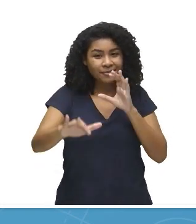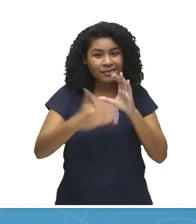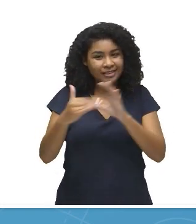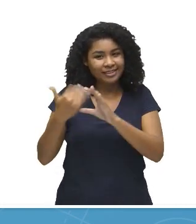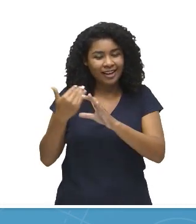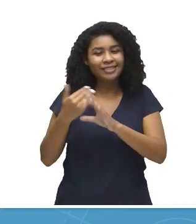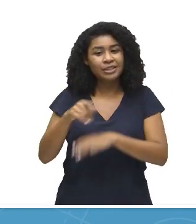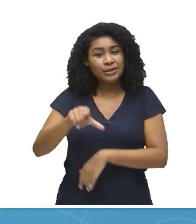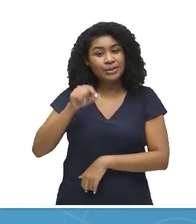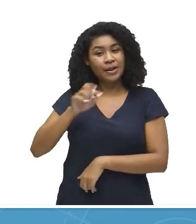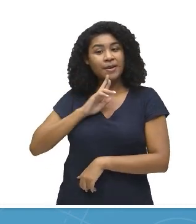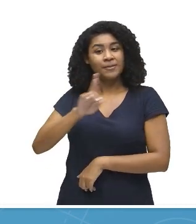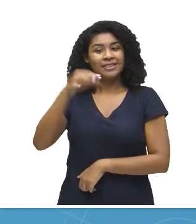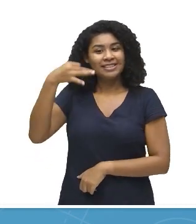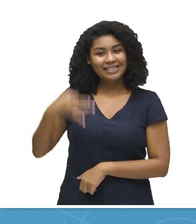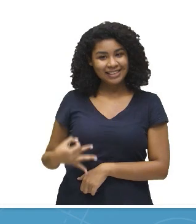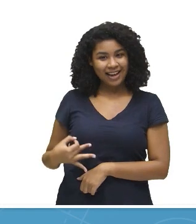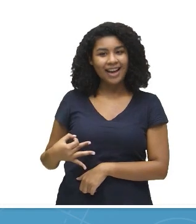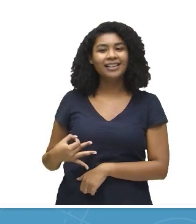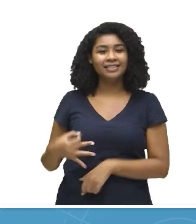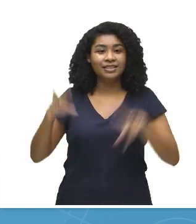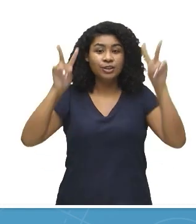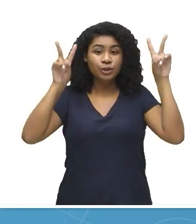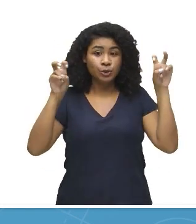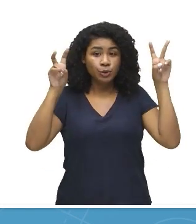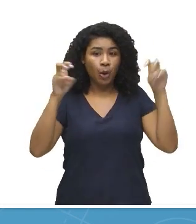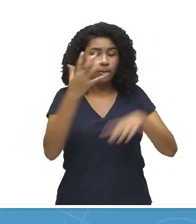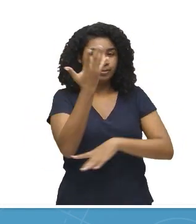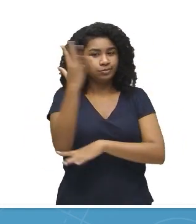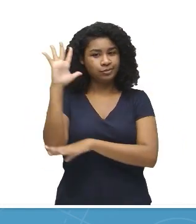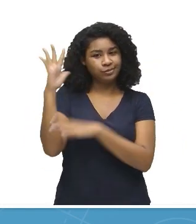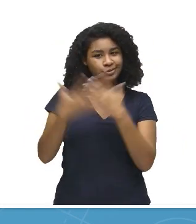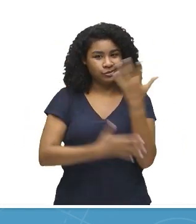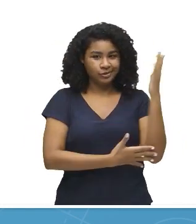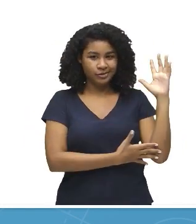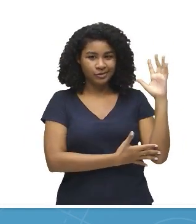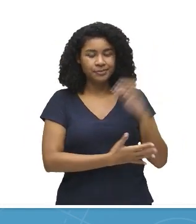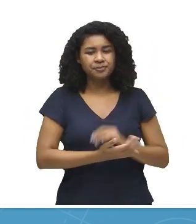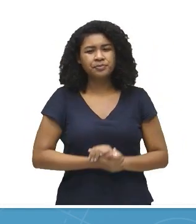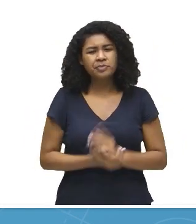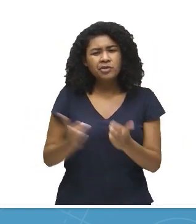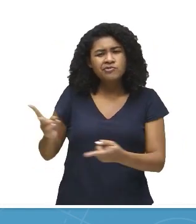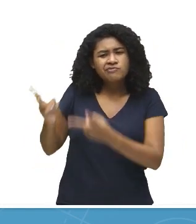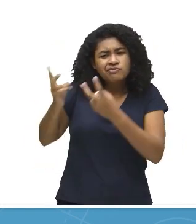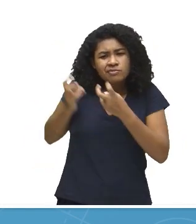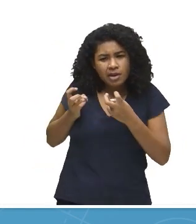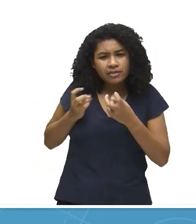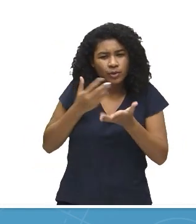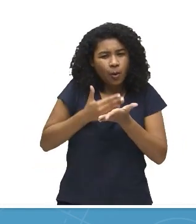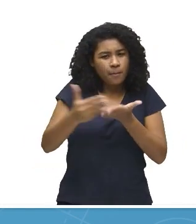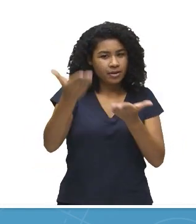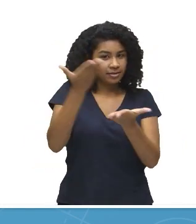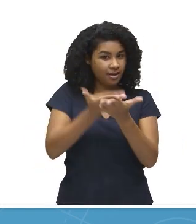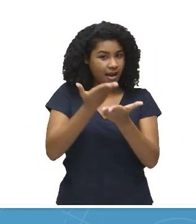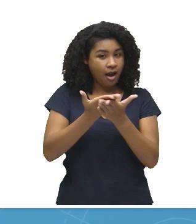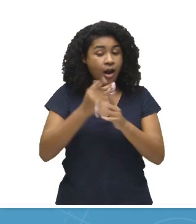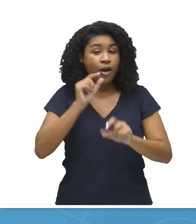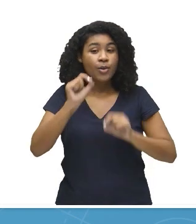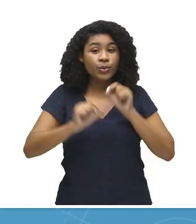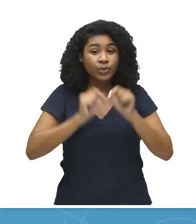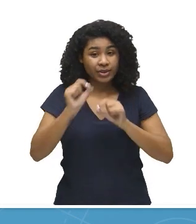com relação ao meio ambiente, né? Então, nós vimos no início da aula